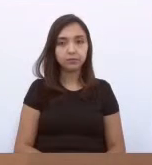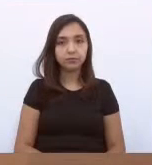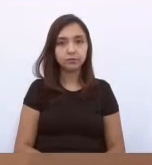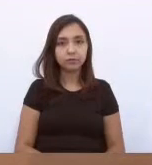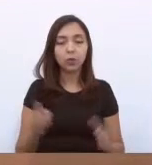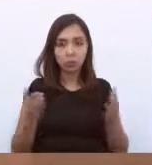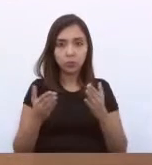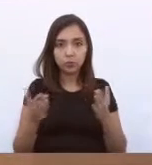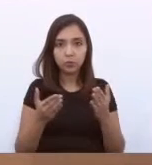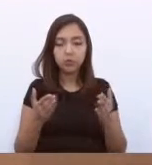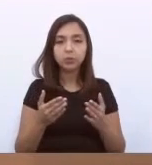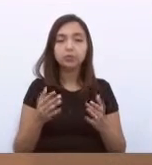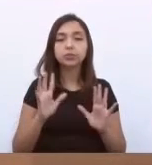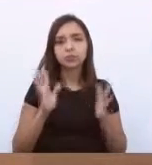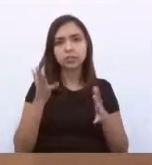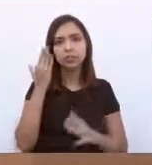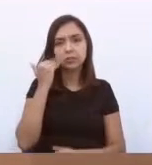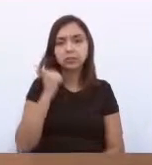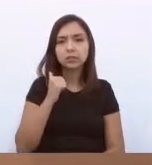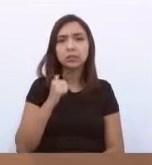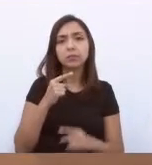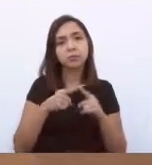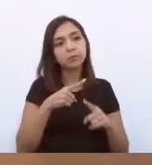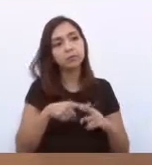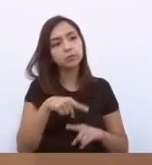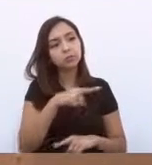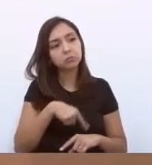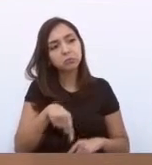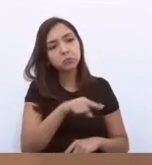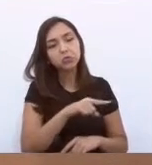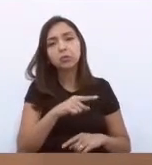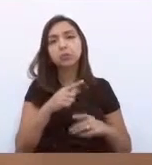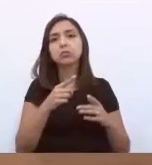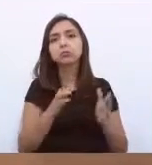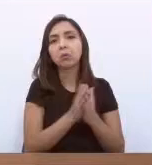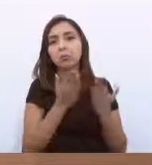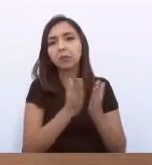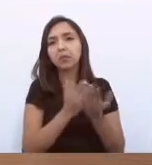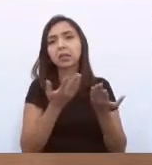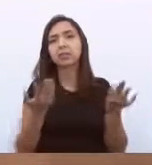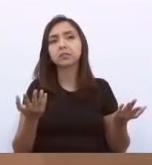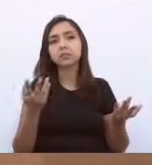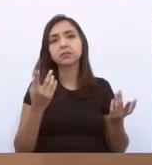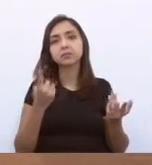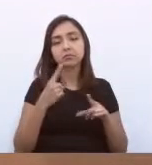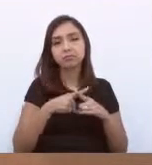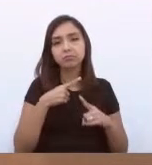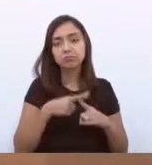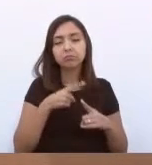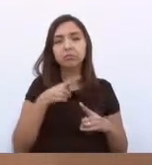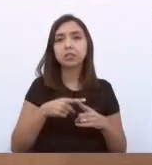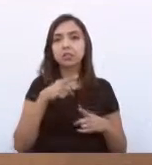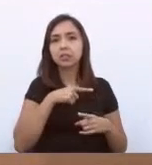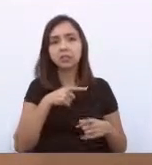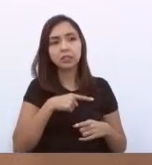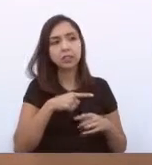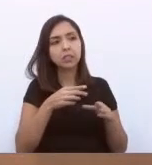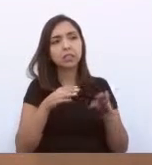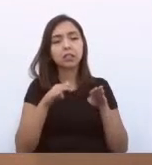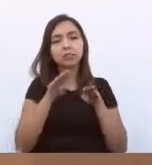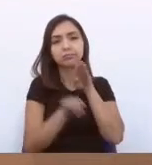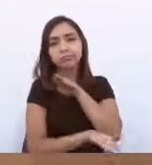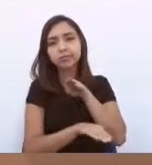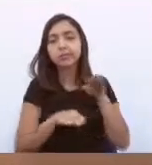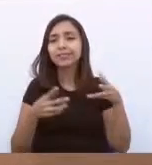hoje já se sabe por que que nós temos tanta miséria, por que que nós temos tanta